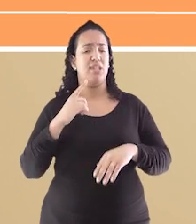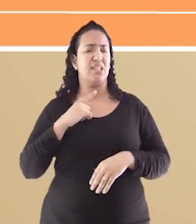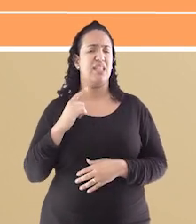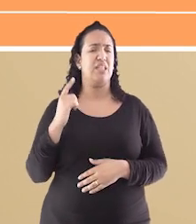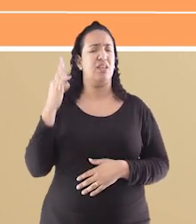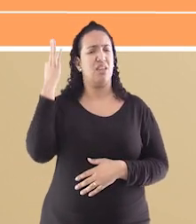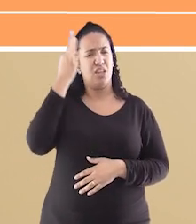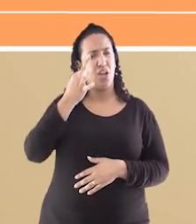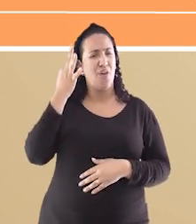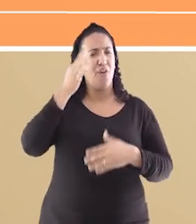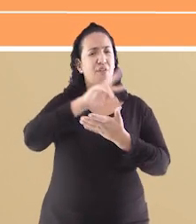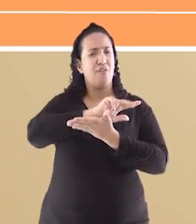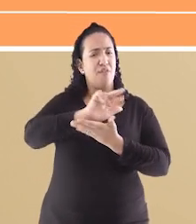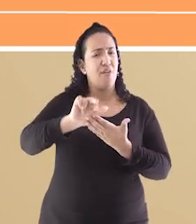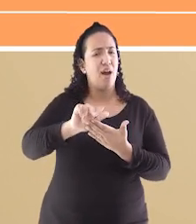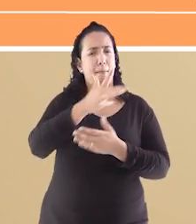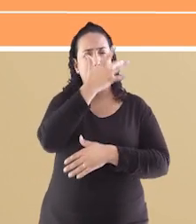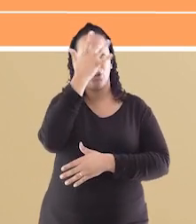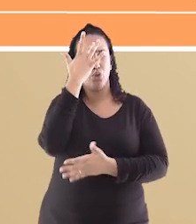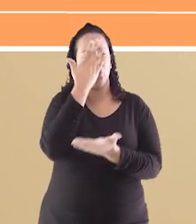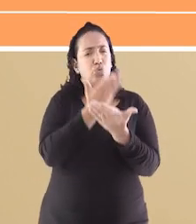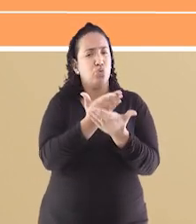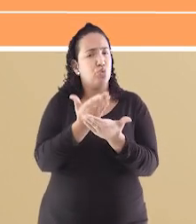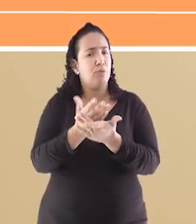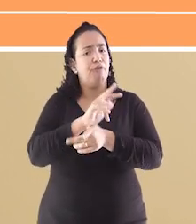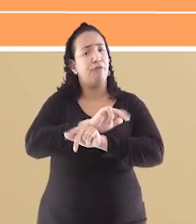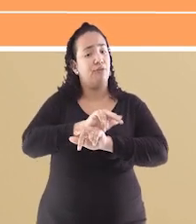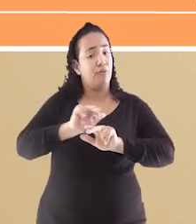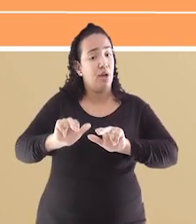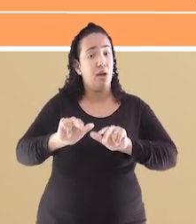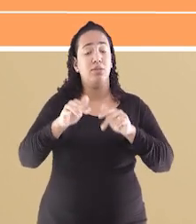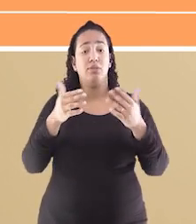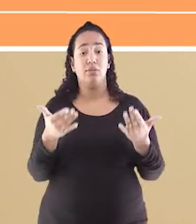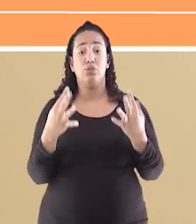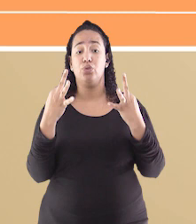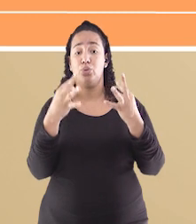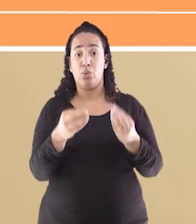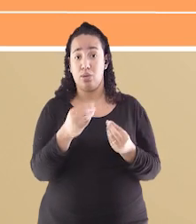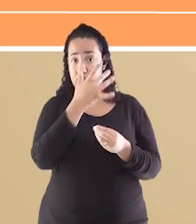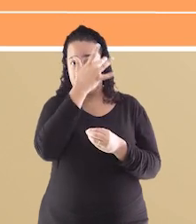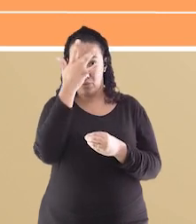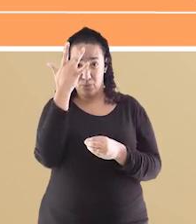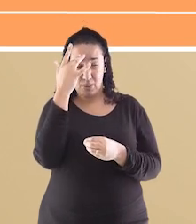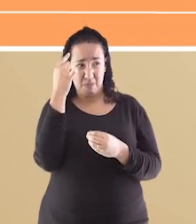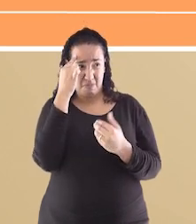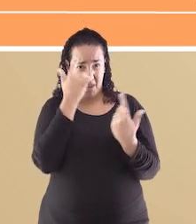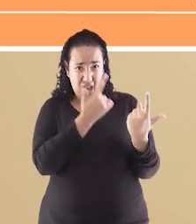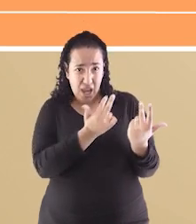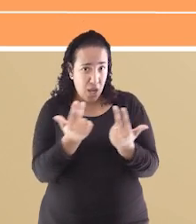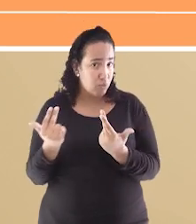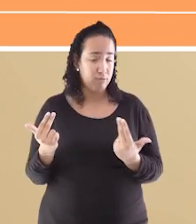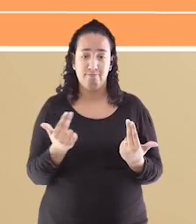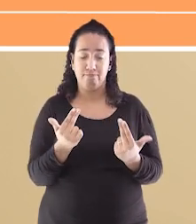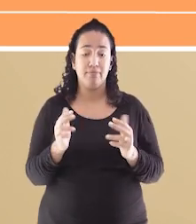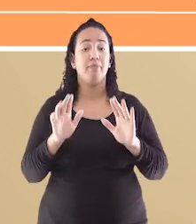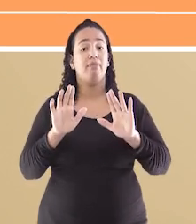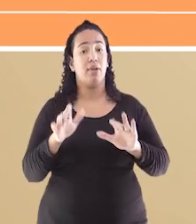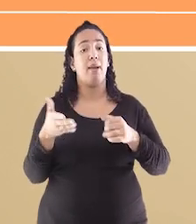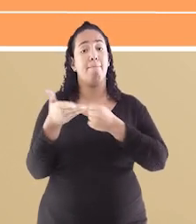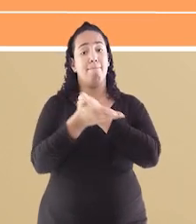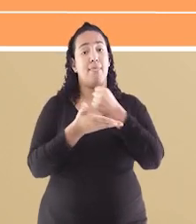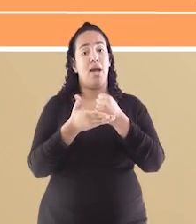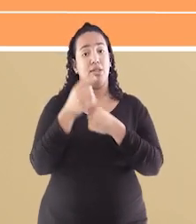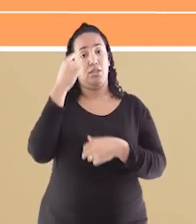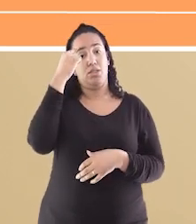teóricos e estudiosos que estavam à frente do movimento, e que nem todos tinham a mesma linha de raciocínio, mas as bases